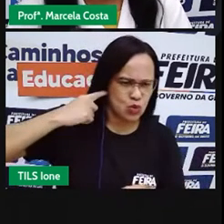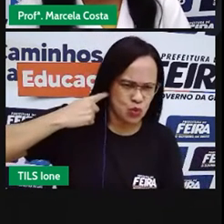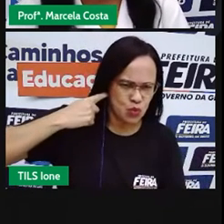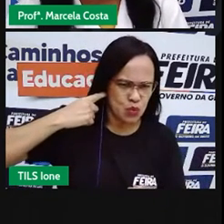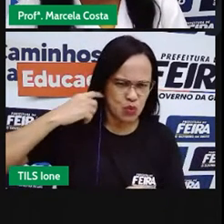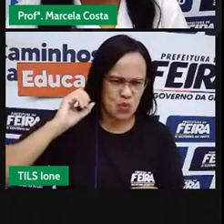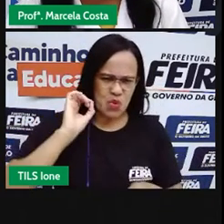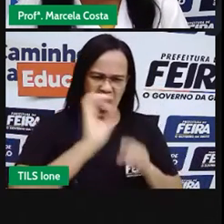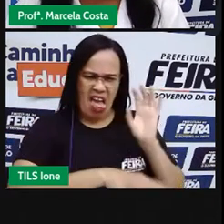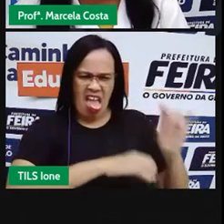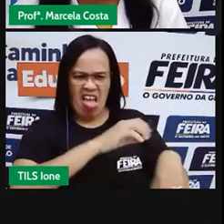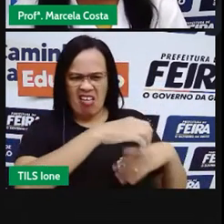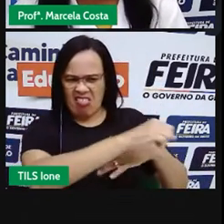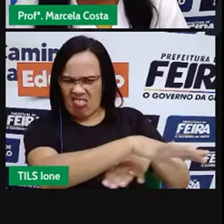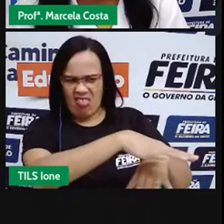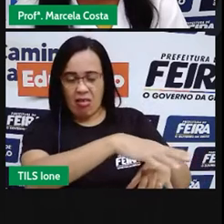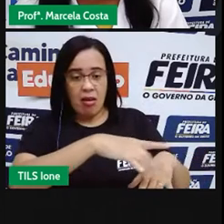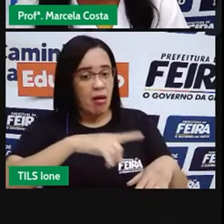tudo